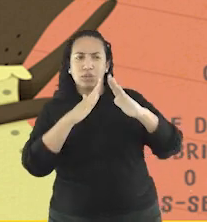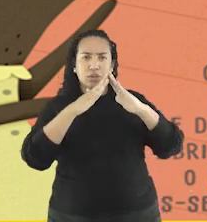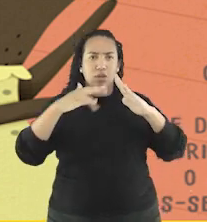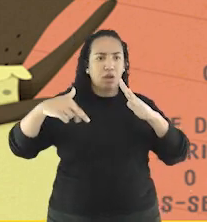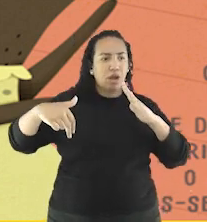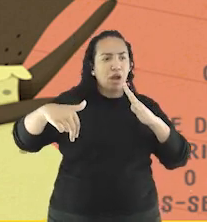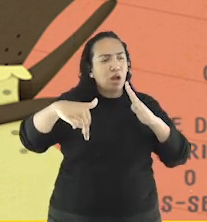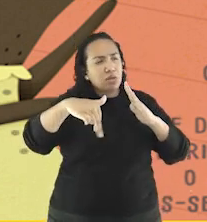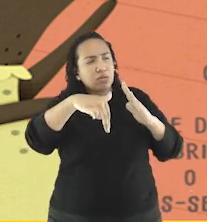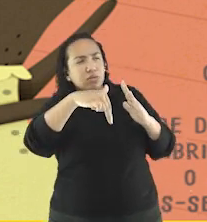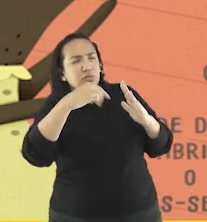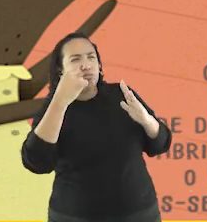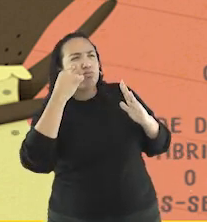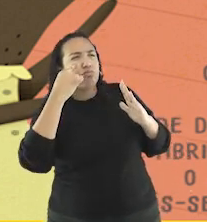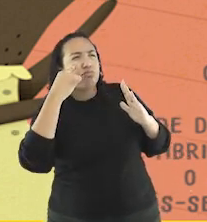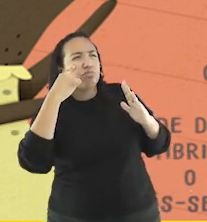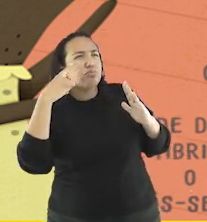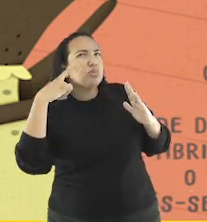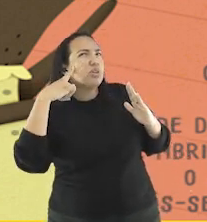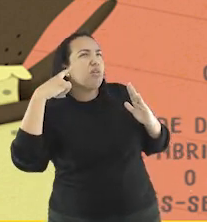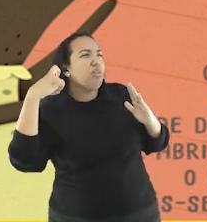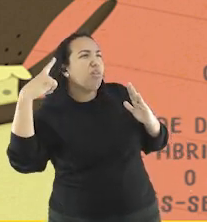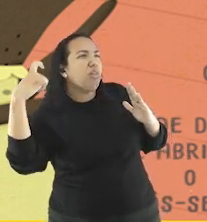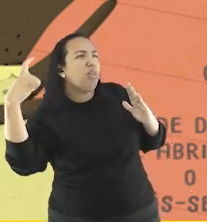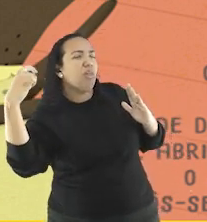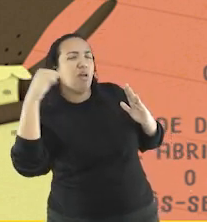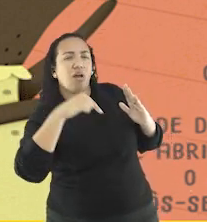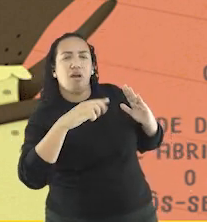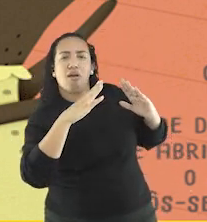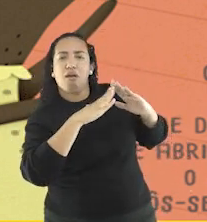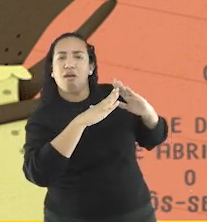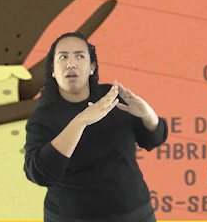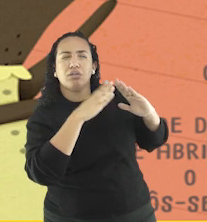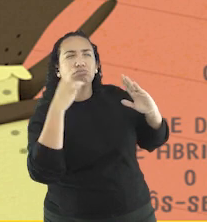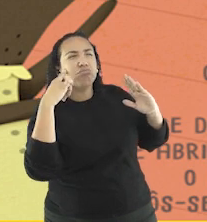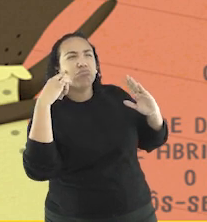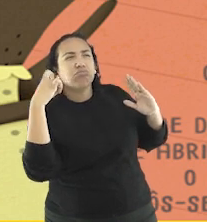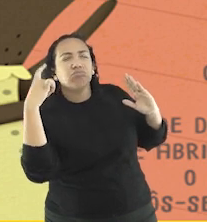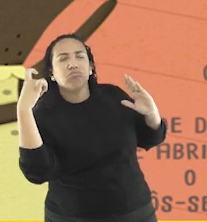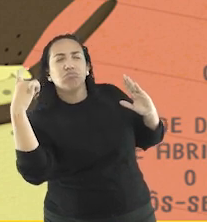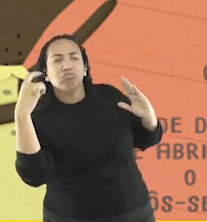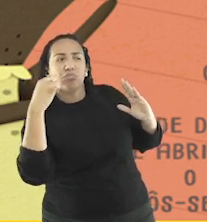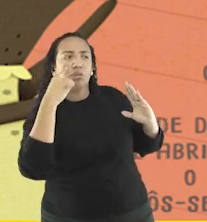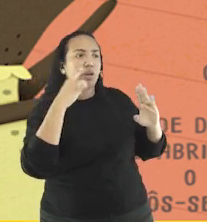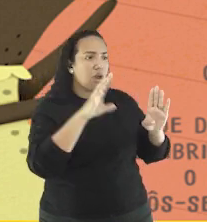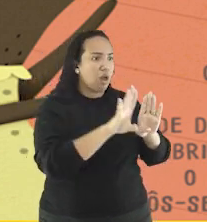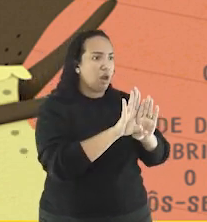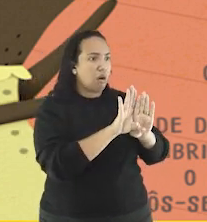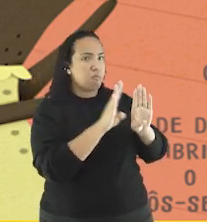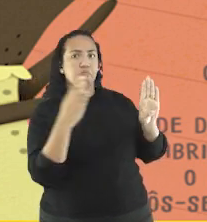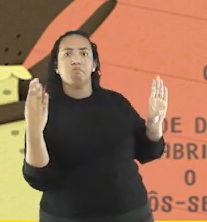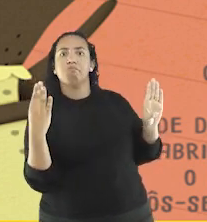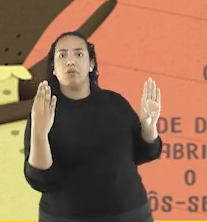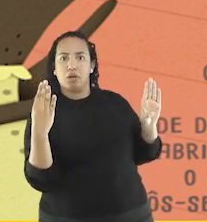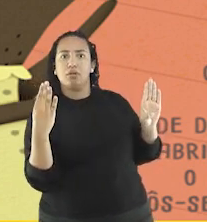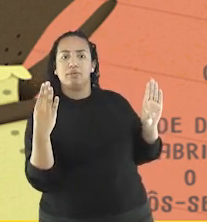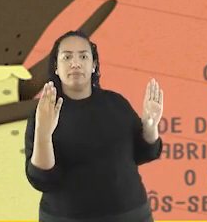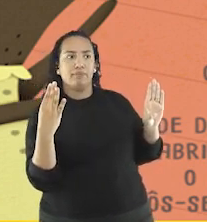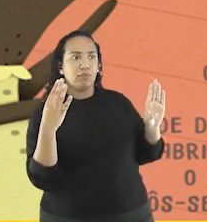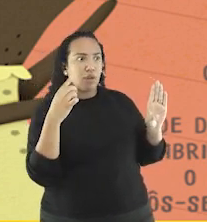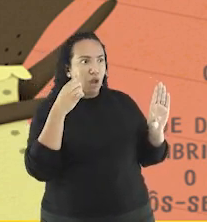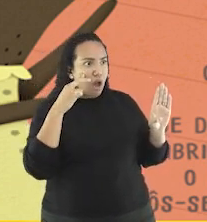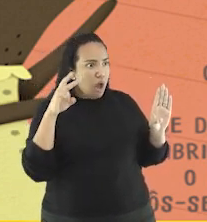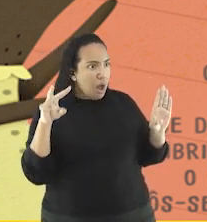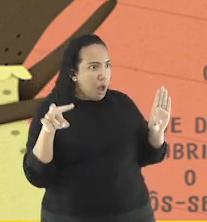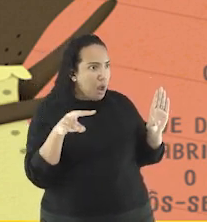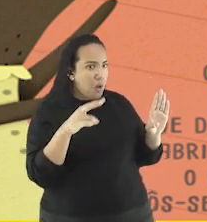perto ouviu o barulho vindo de dentro da casa da avó e abriu a porta.